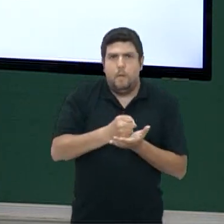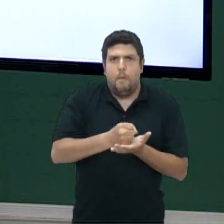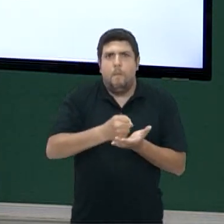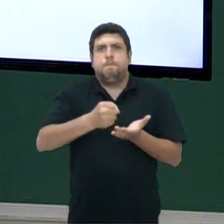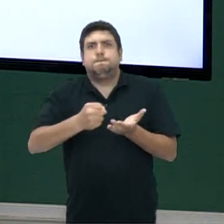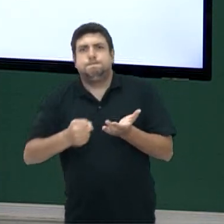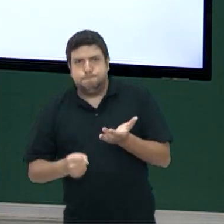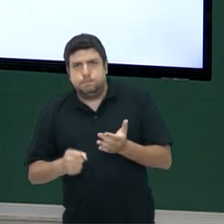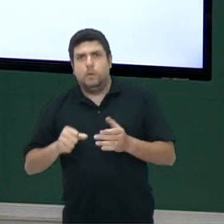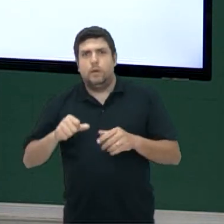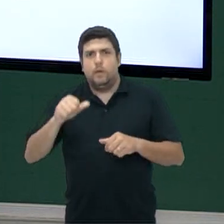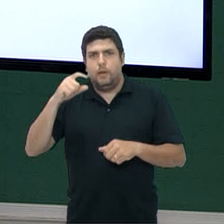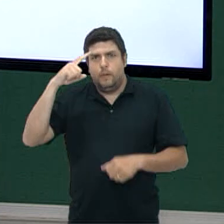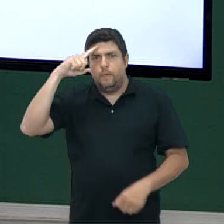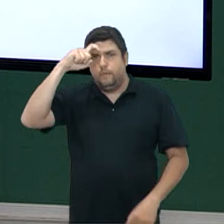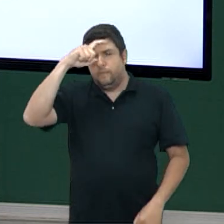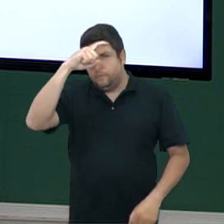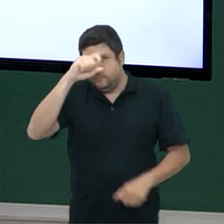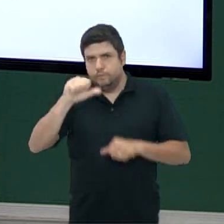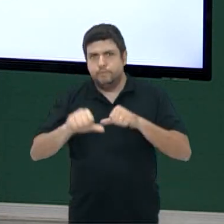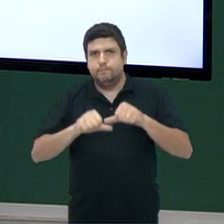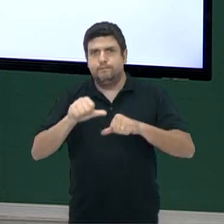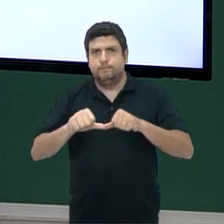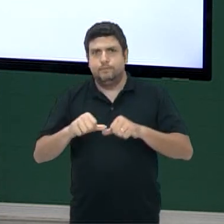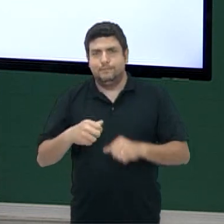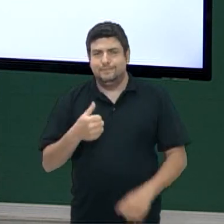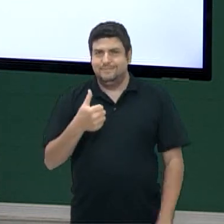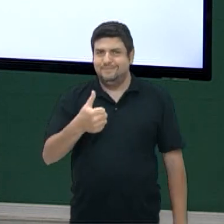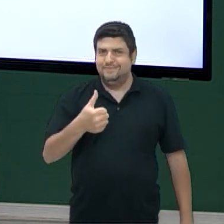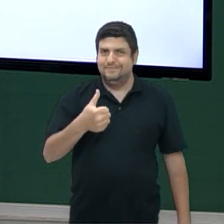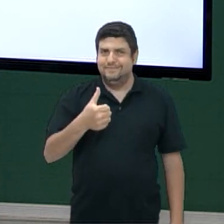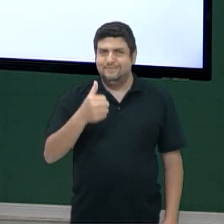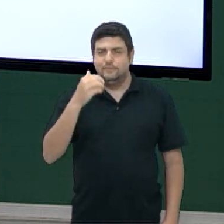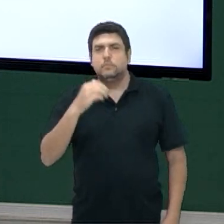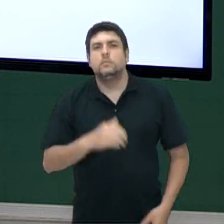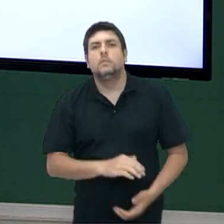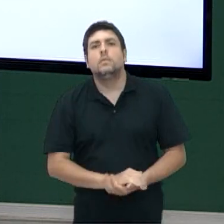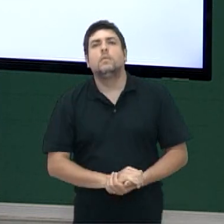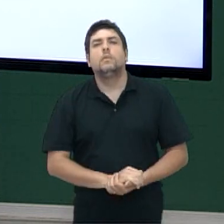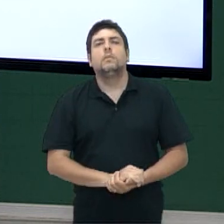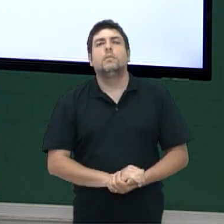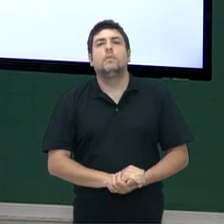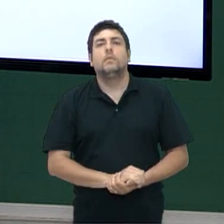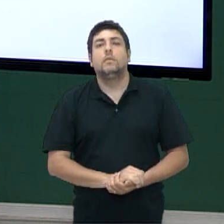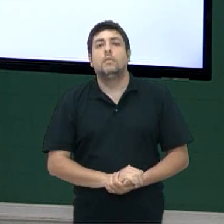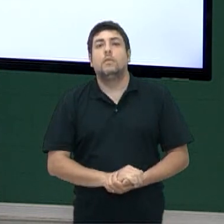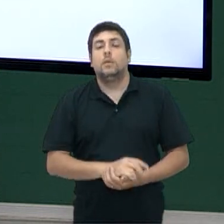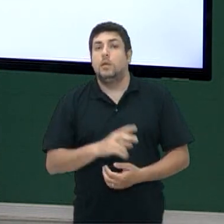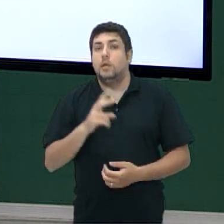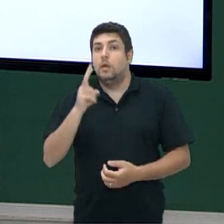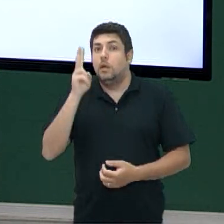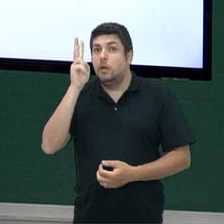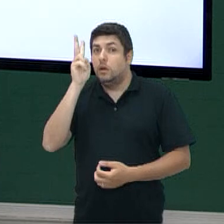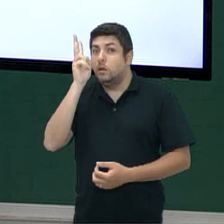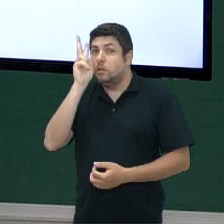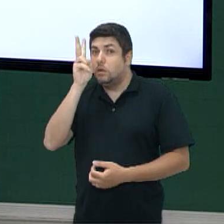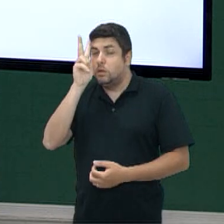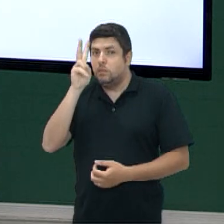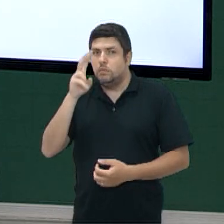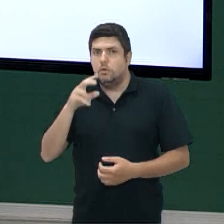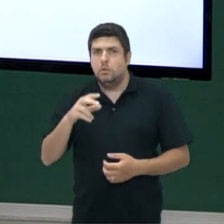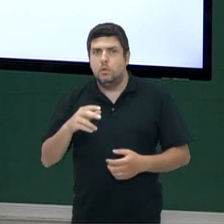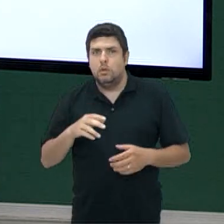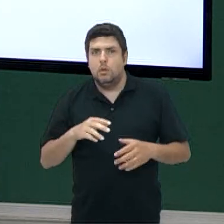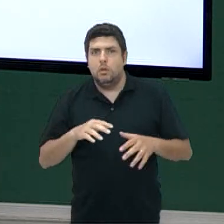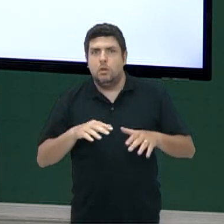Beleza? Tranquilidade? Tudo de boa até agora? Beleza, vamos lá. Lembre-se que quantidade de movimento está relacionado